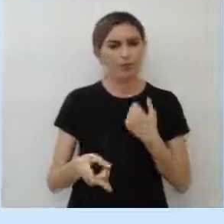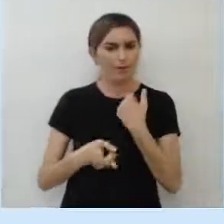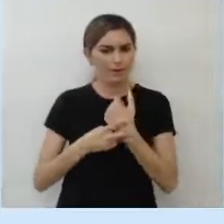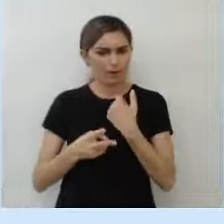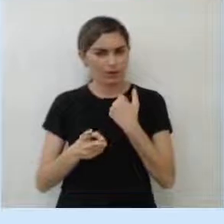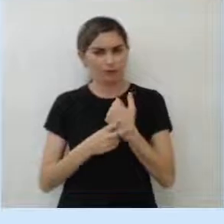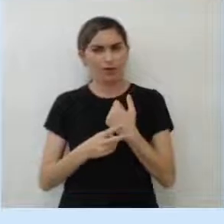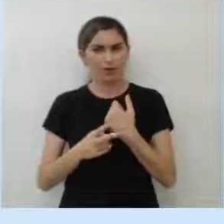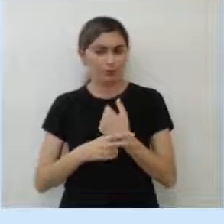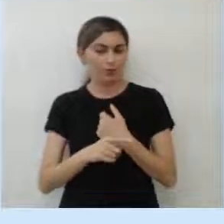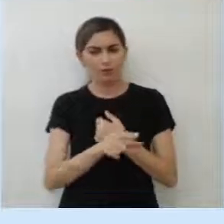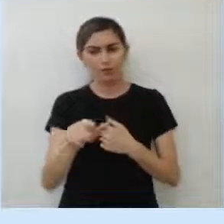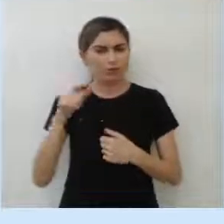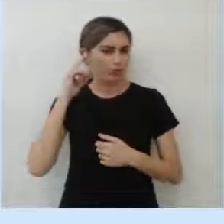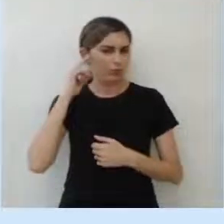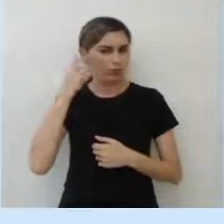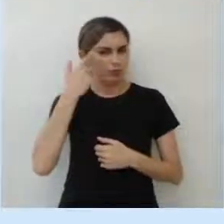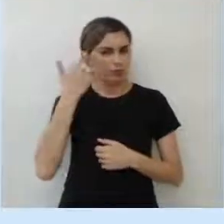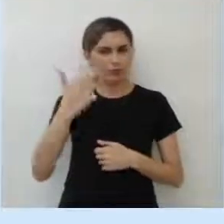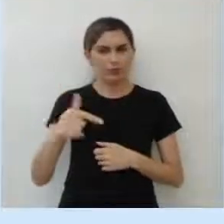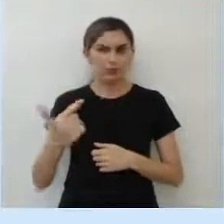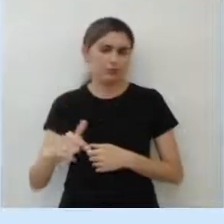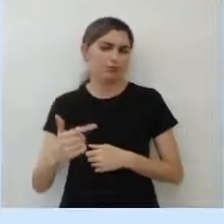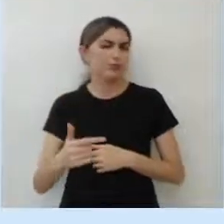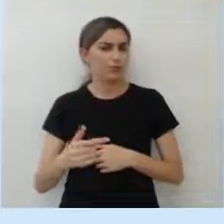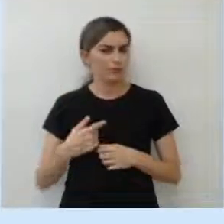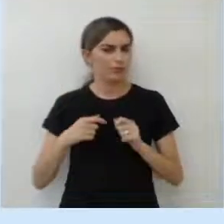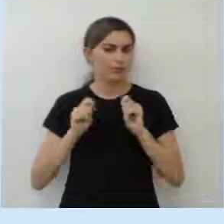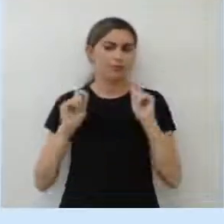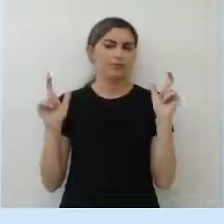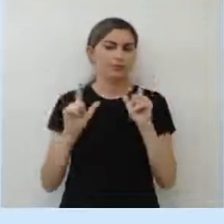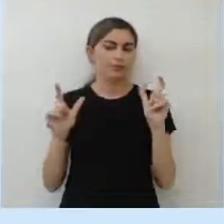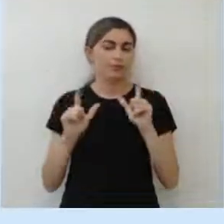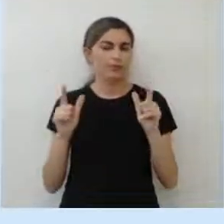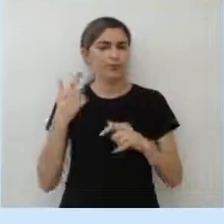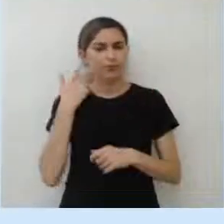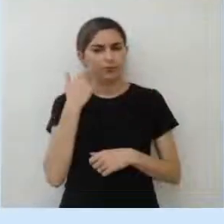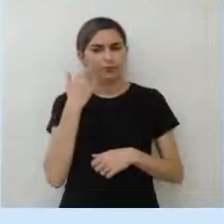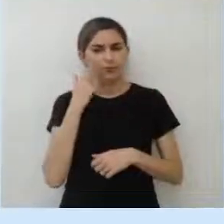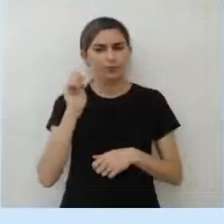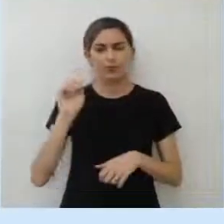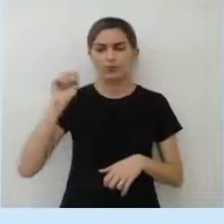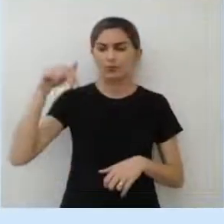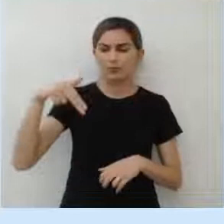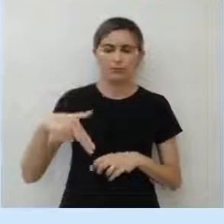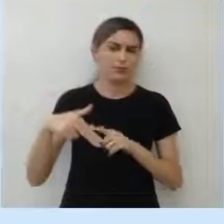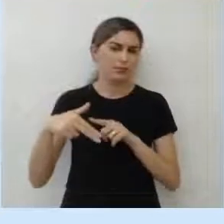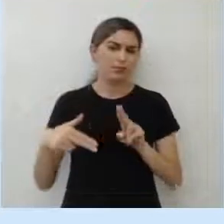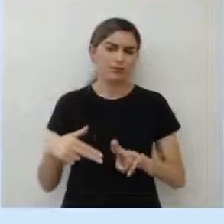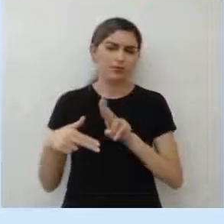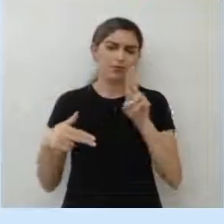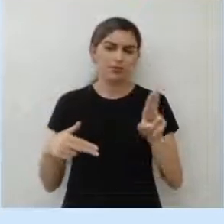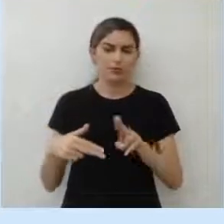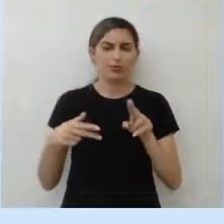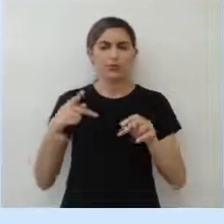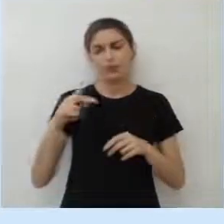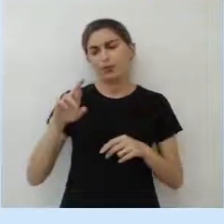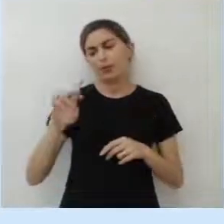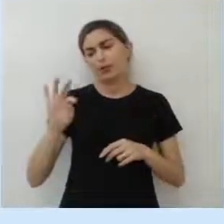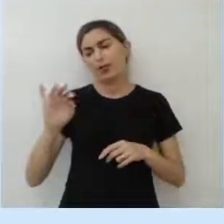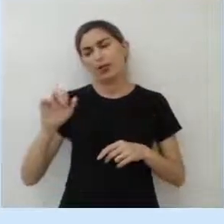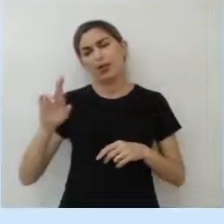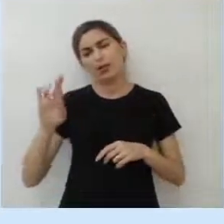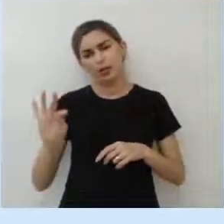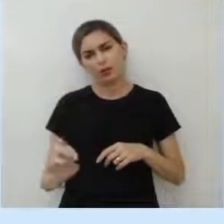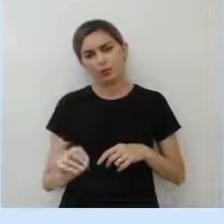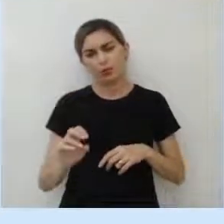né? Vocês não terem dúvidas também, se liguem nisso, tá? Normalmente o an, né? Ele é usado para o pretérito e